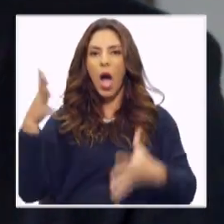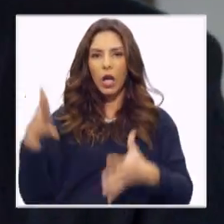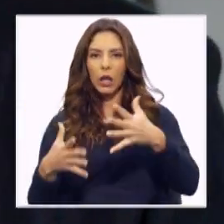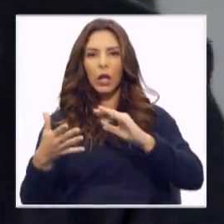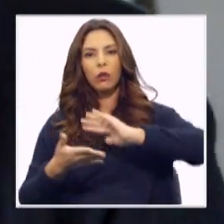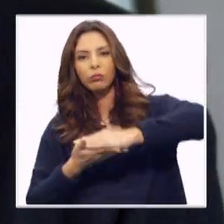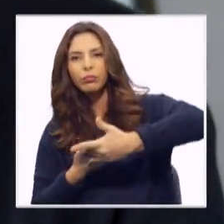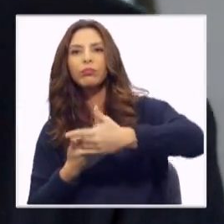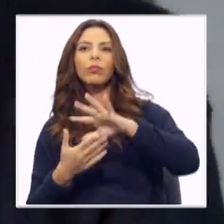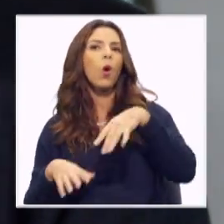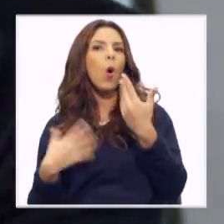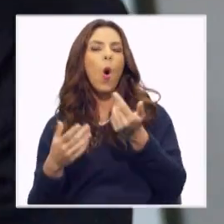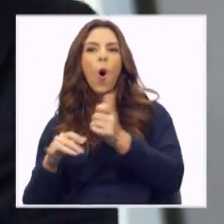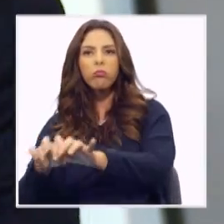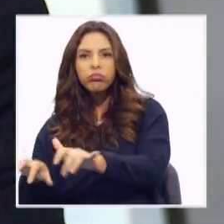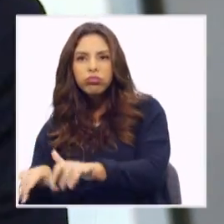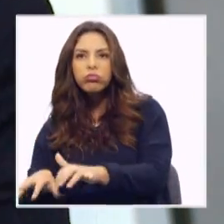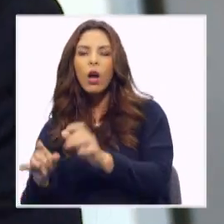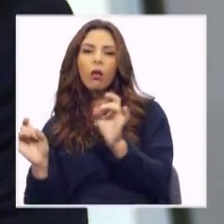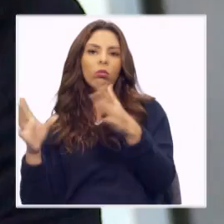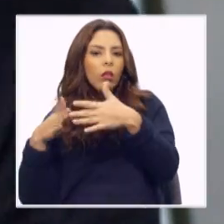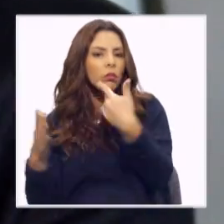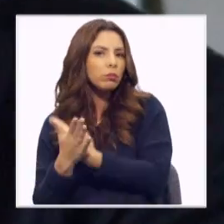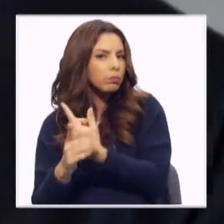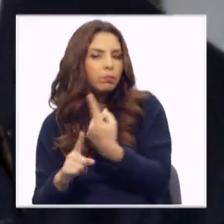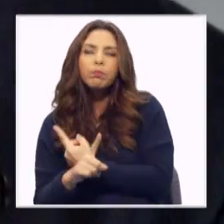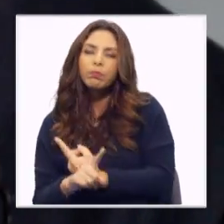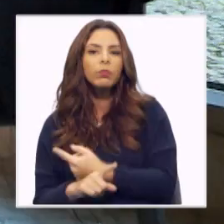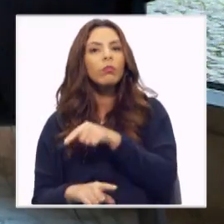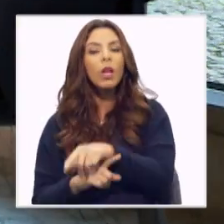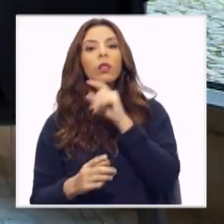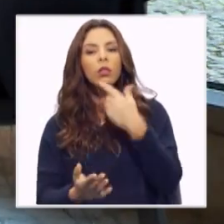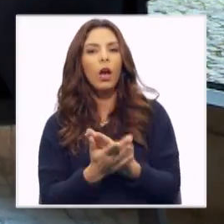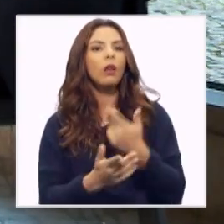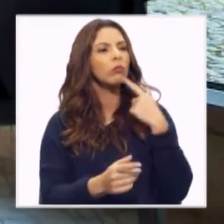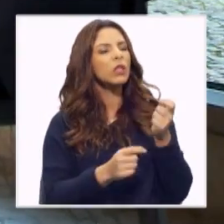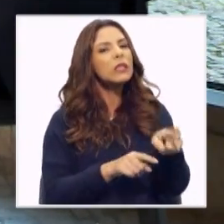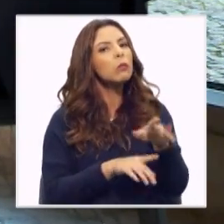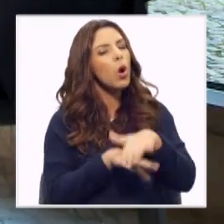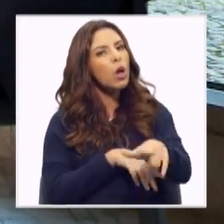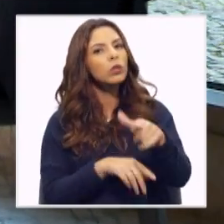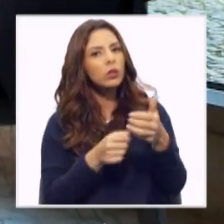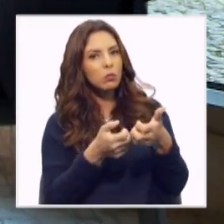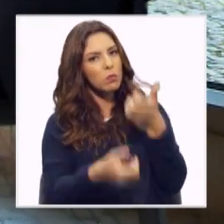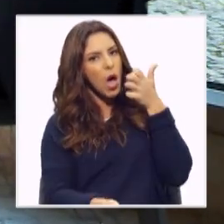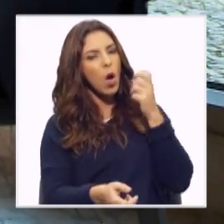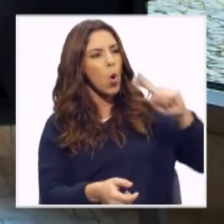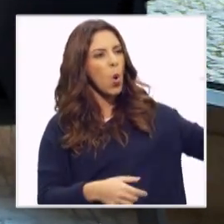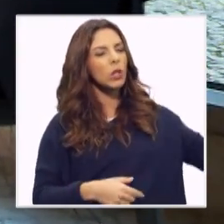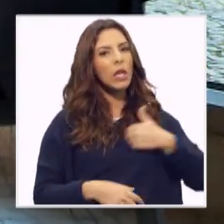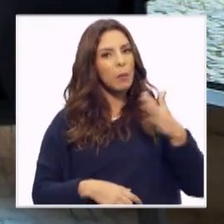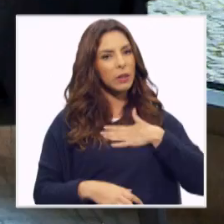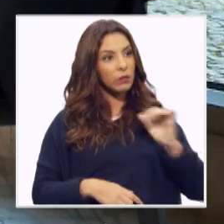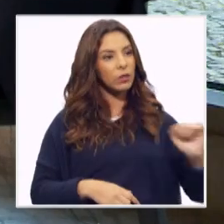máquinas melhorem cada vez mais e, por sua vez, amplifiquem cada vez mais as pessoas ou, por sua vez, amplifiquem cada vez mais as máquinas. E é isso que distingue a